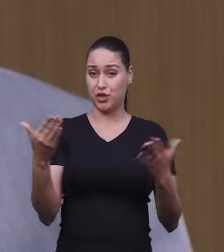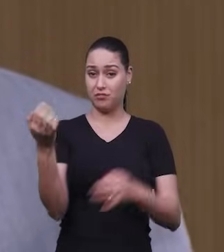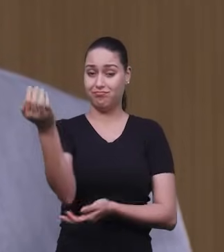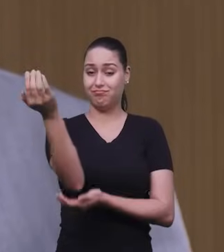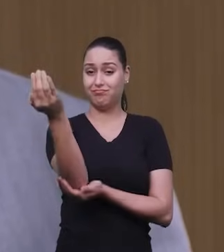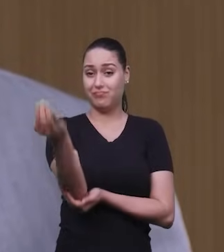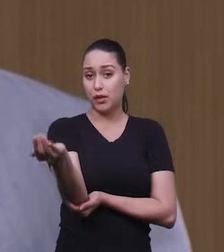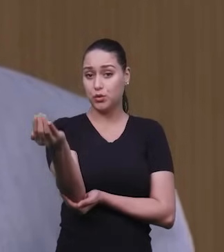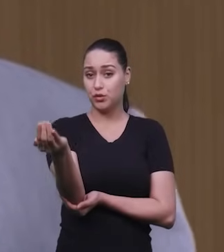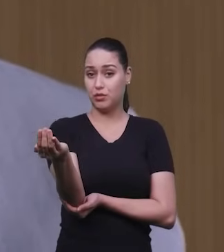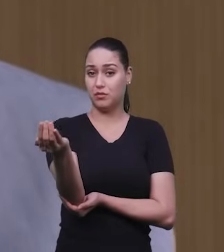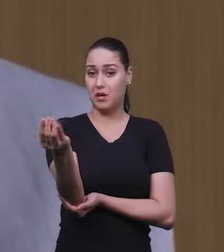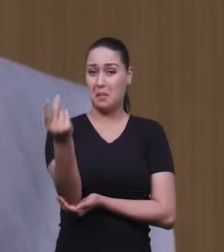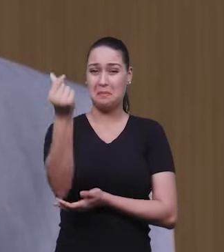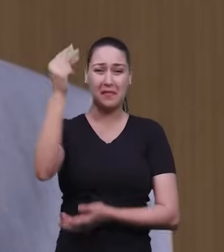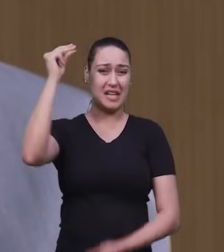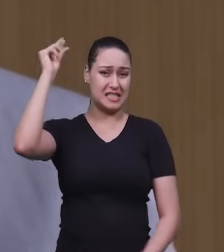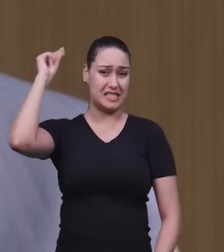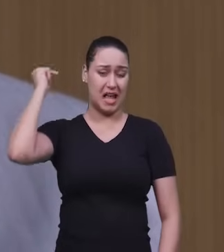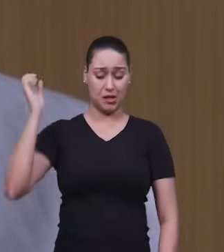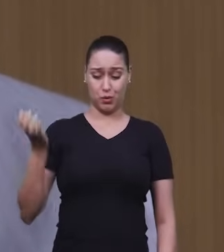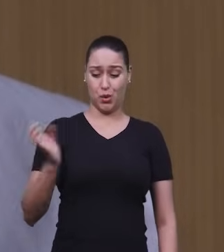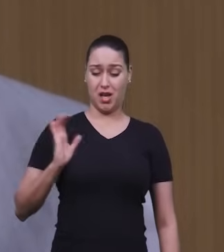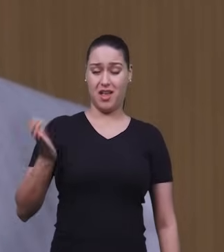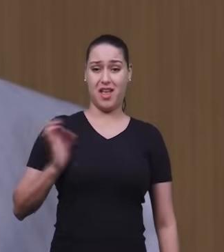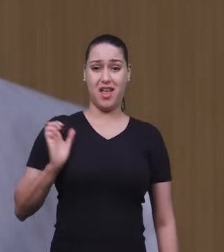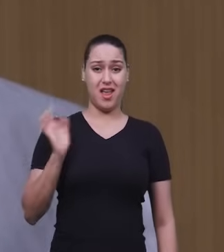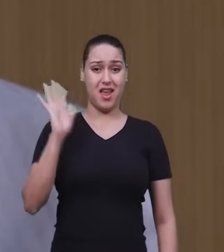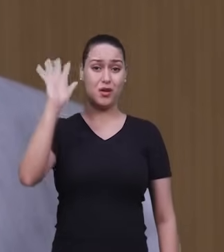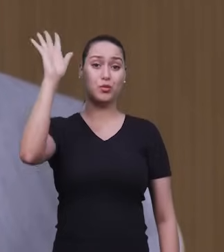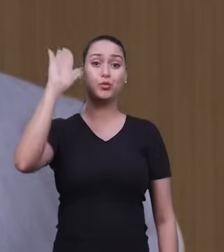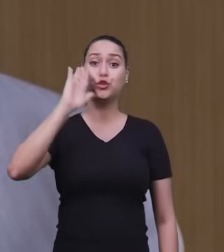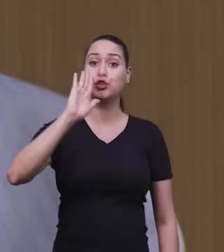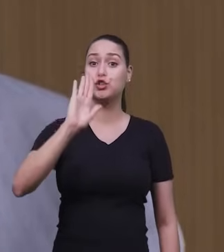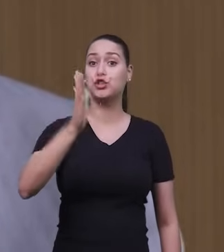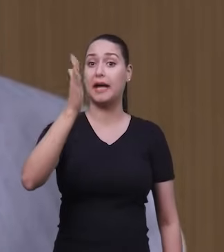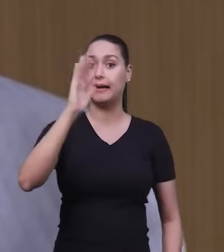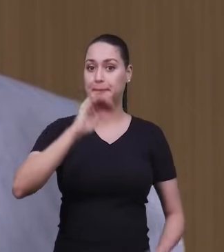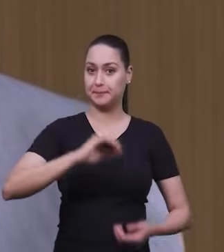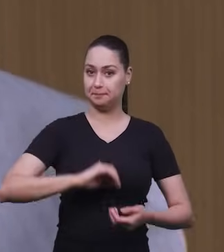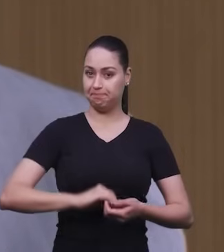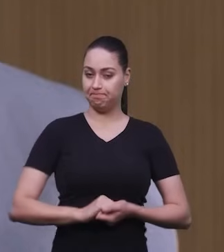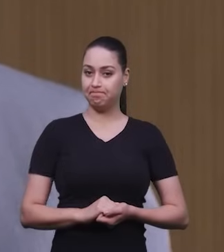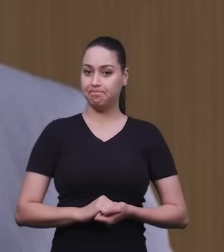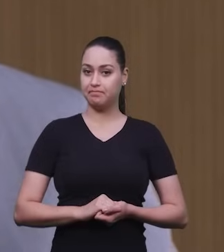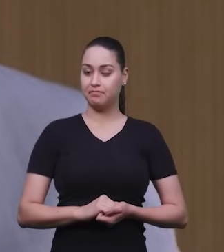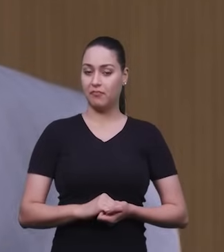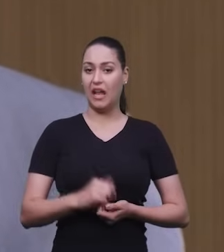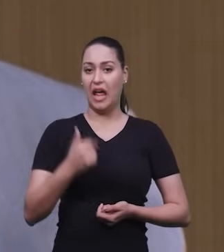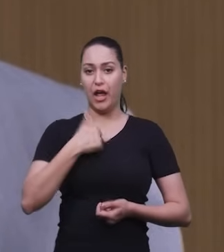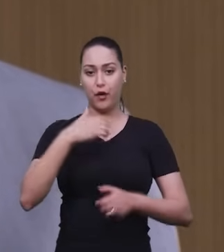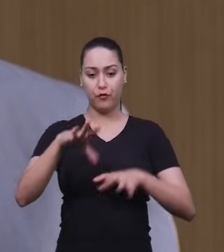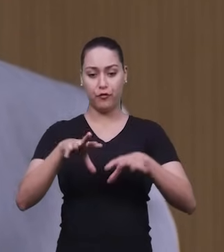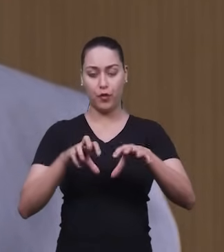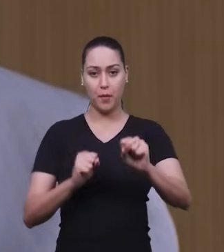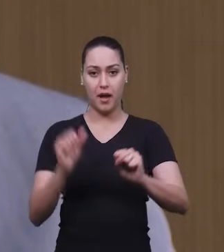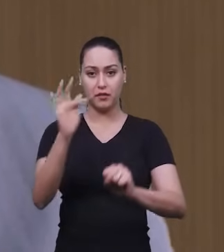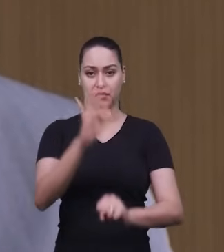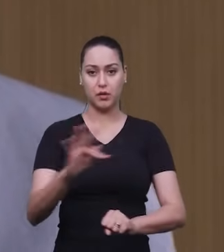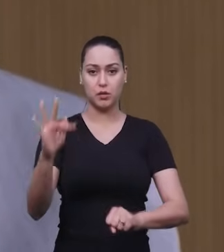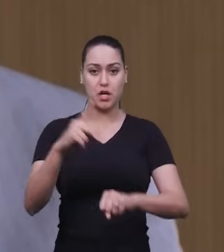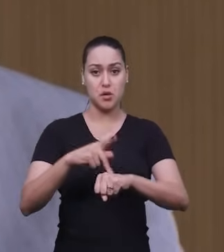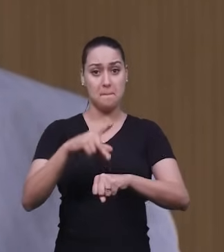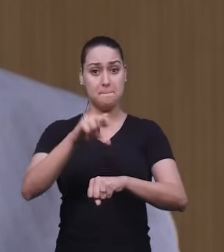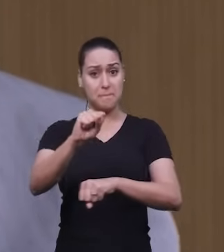nobre. Aí discorreu, falou, eu já fui muito nobre. Eu sou graduado,